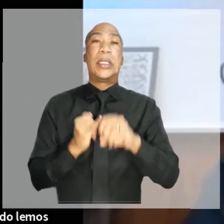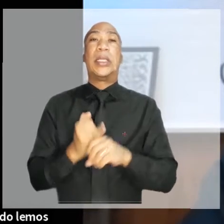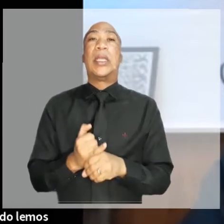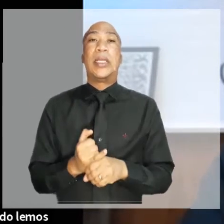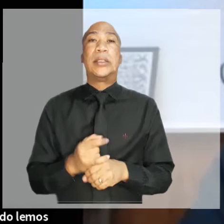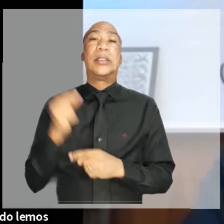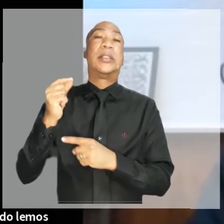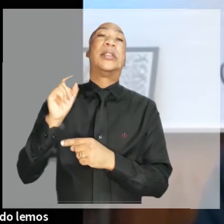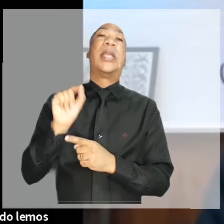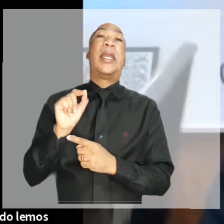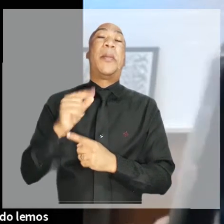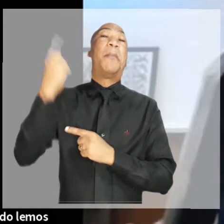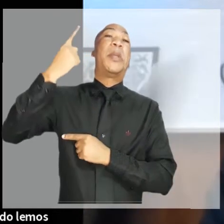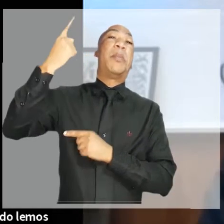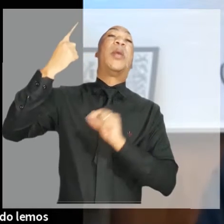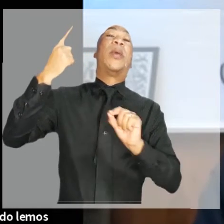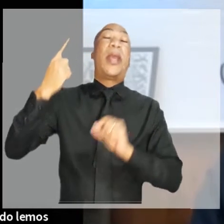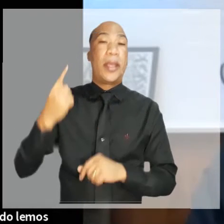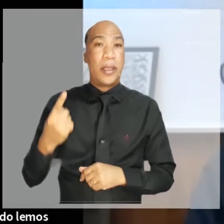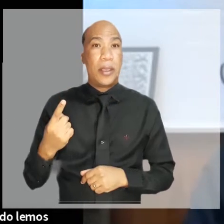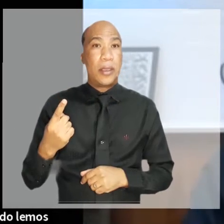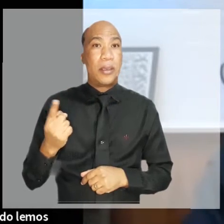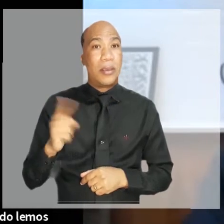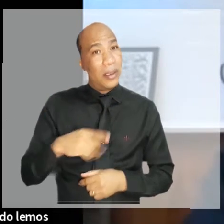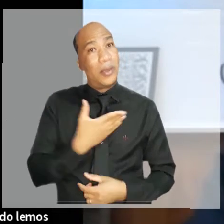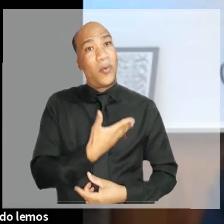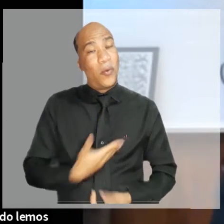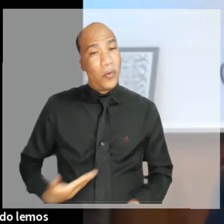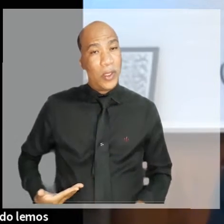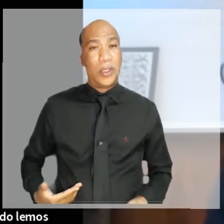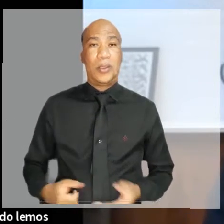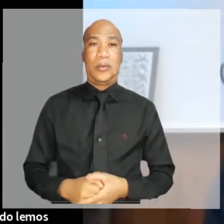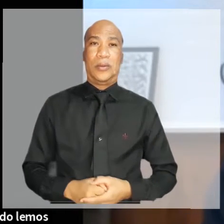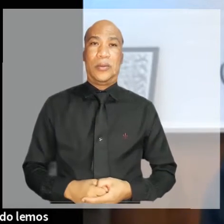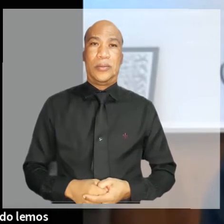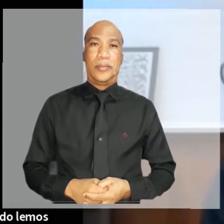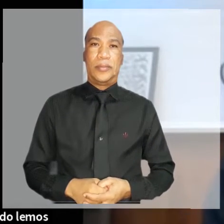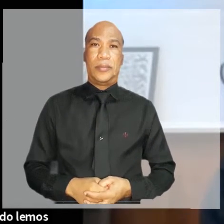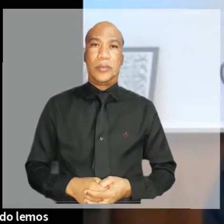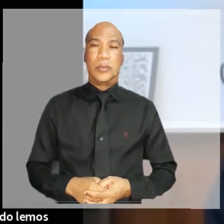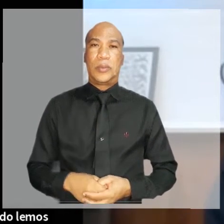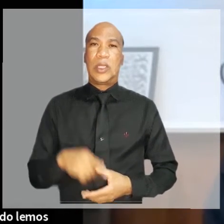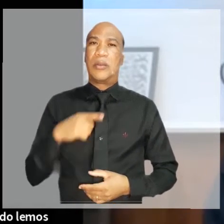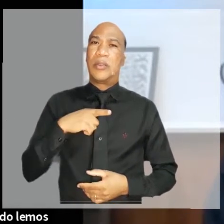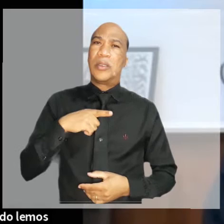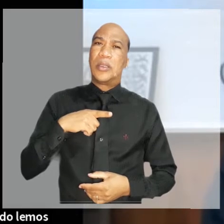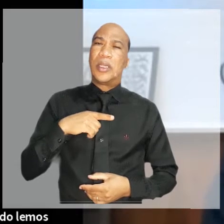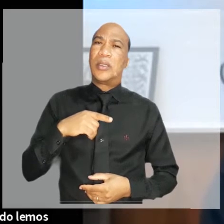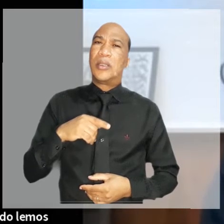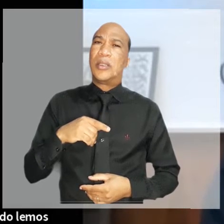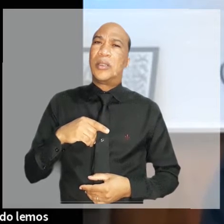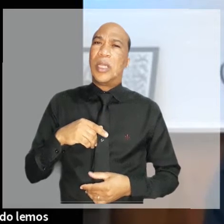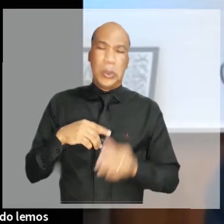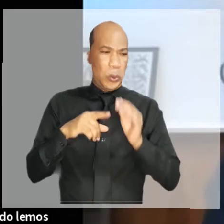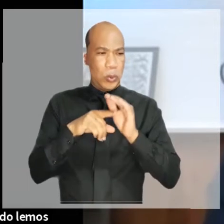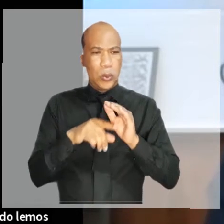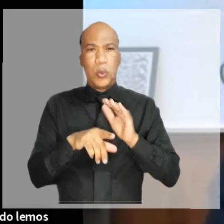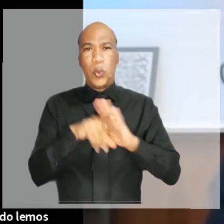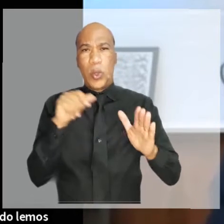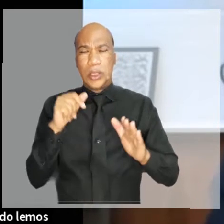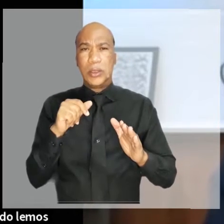Mariana Mazzucato, em que ela pega o iPhone e ela fala assim, pega um iPhone, vamos ver o que ele tem,